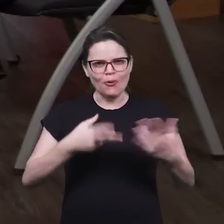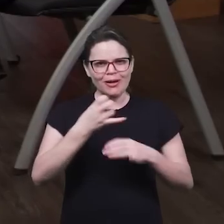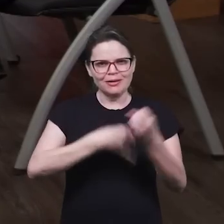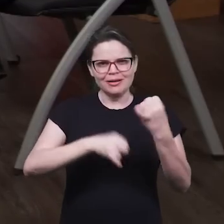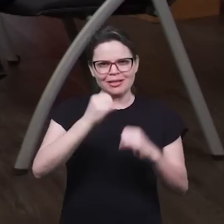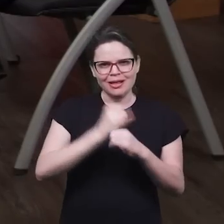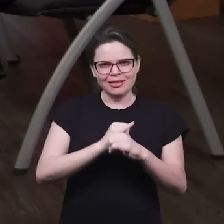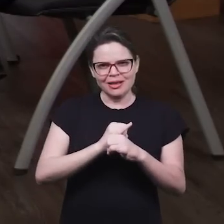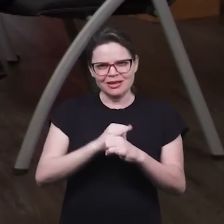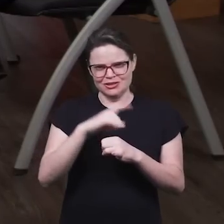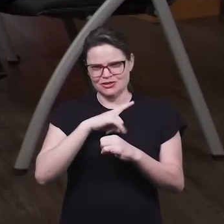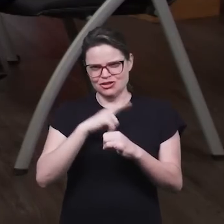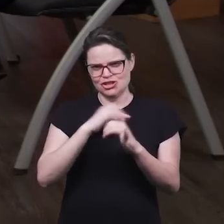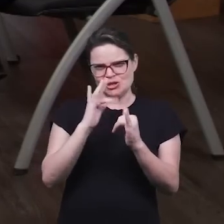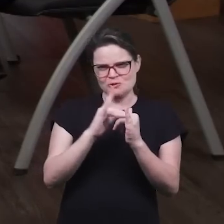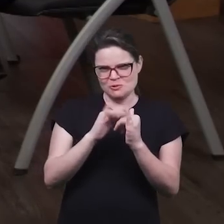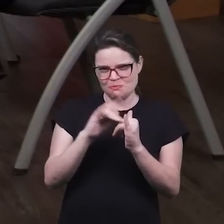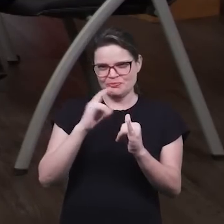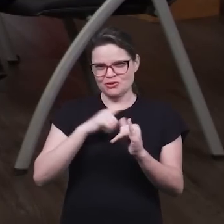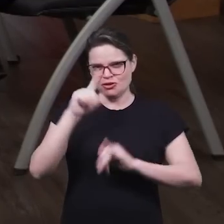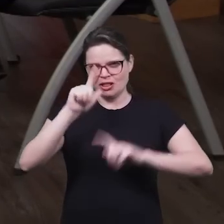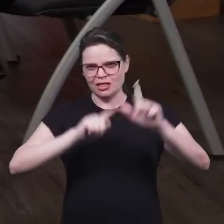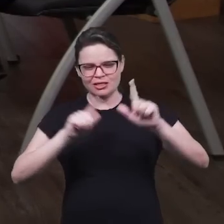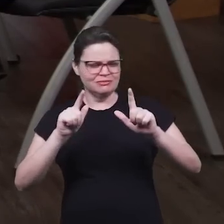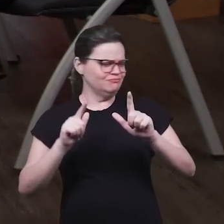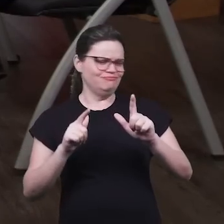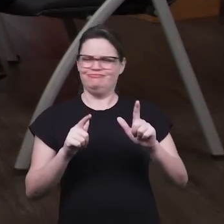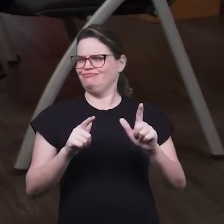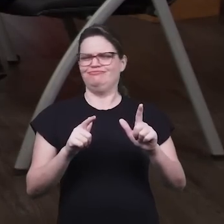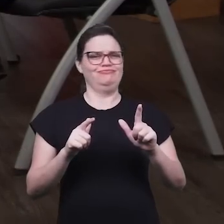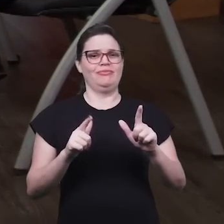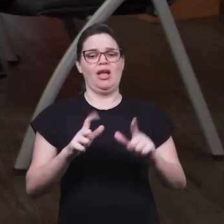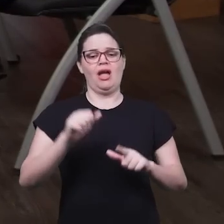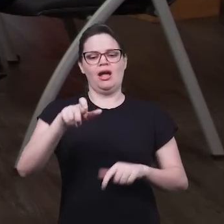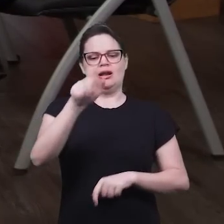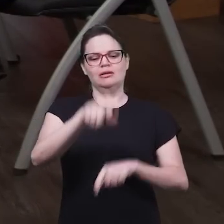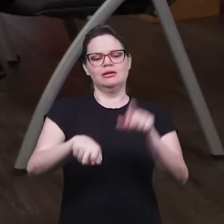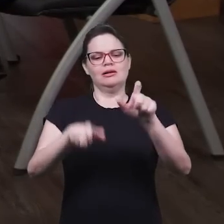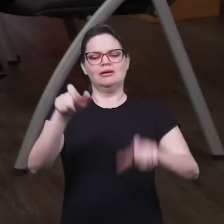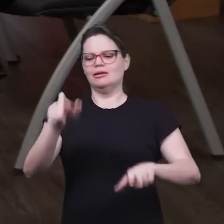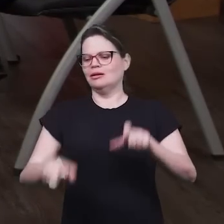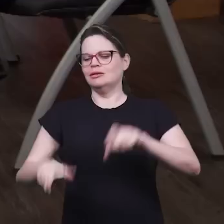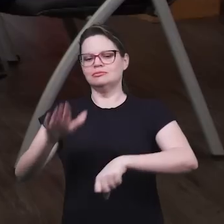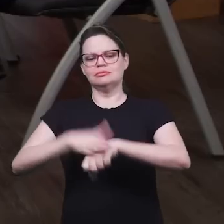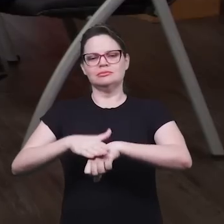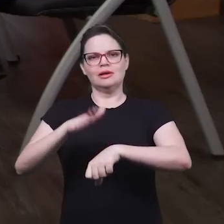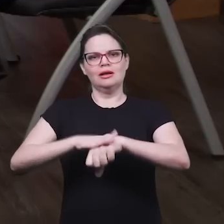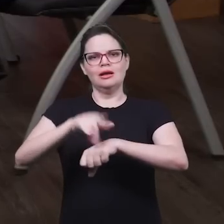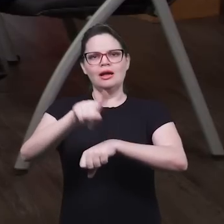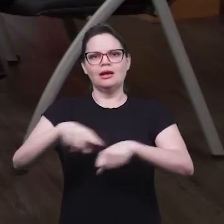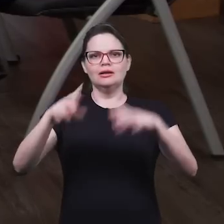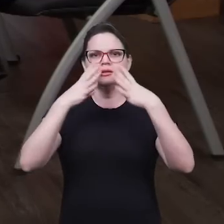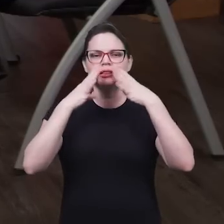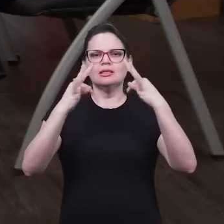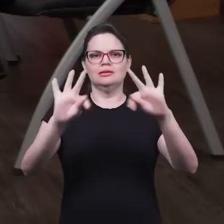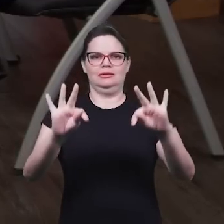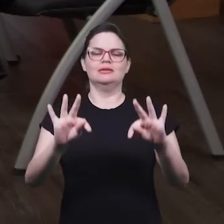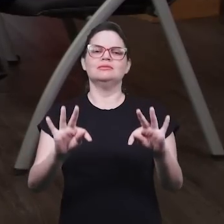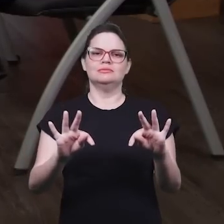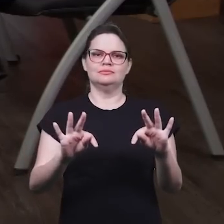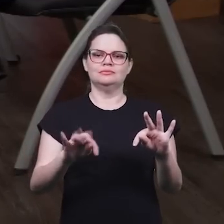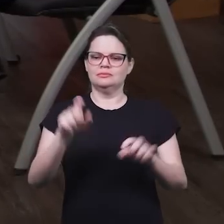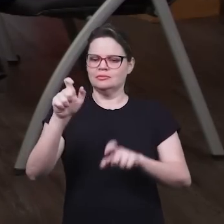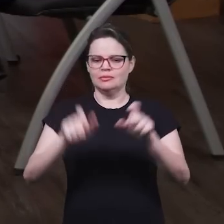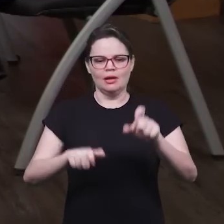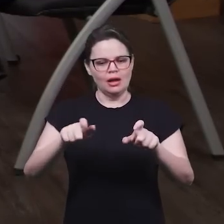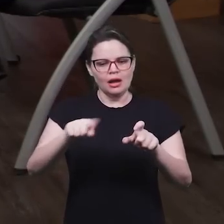o testemunho que era deixado. Ou seja, esse trigo moído era a